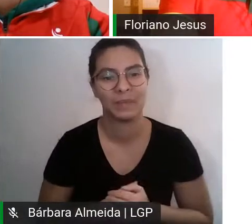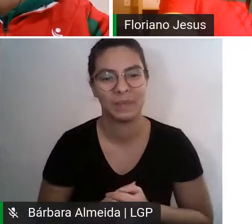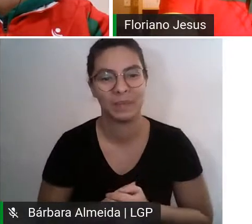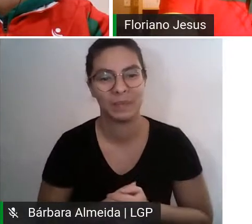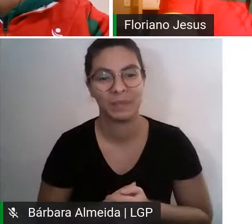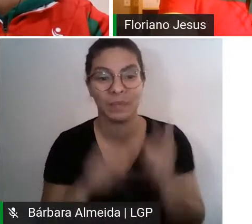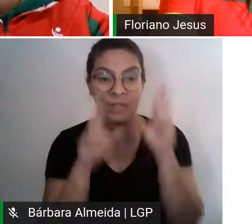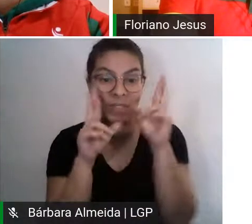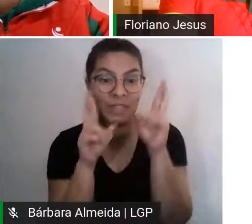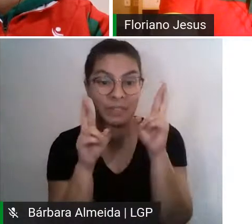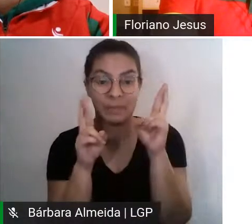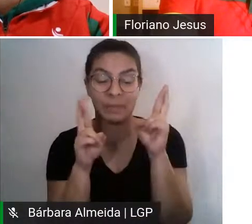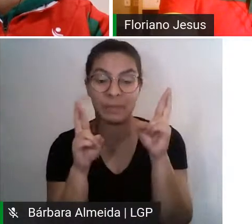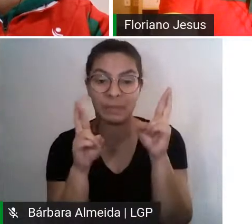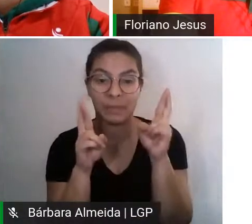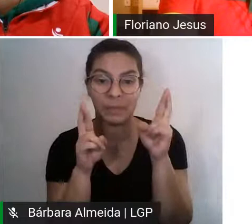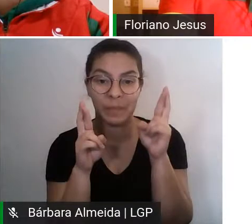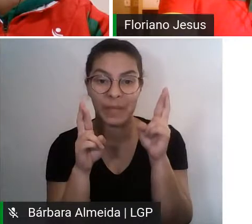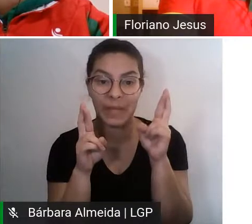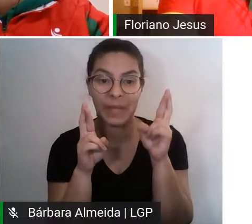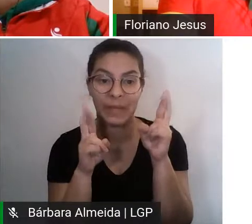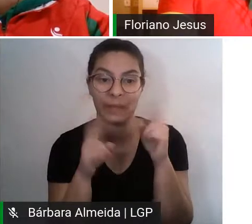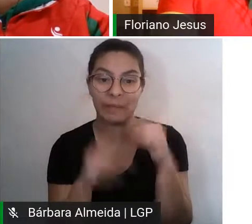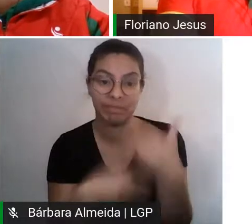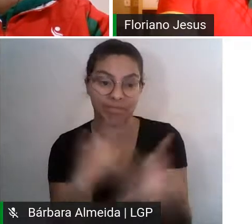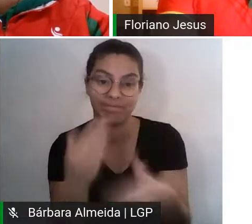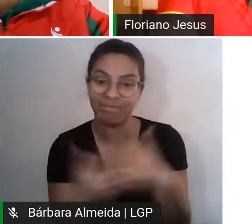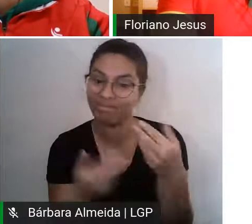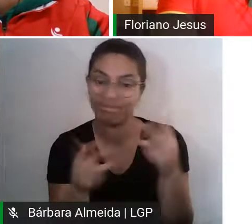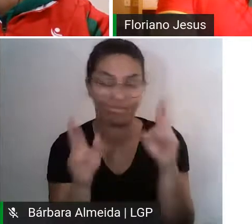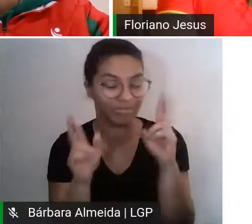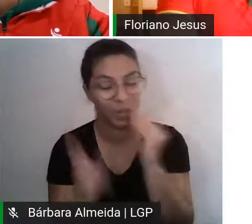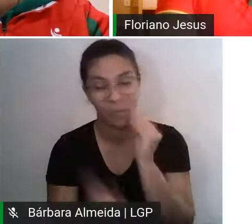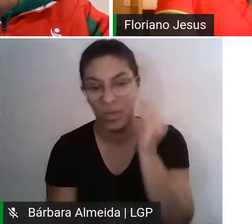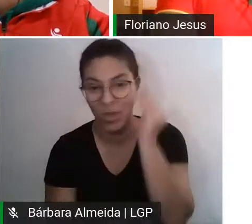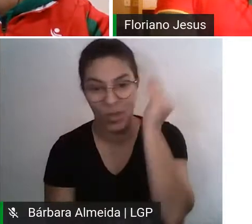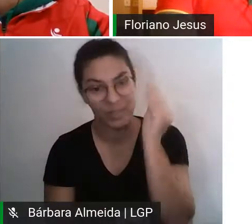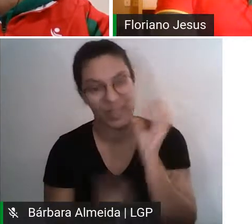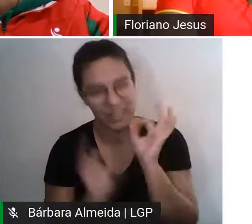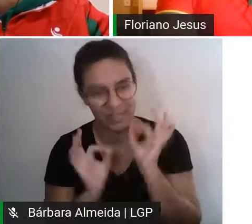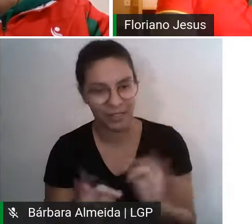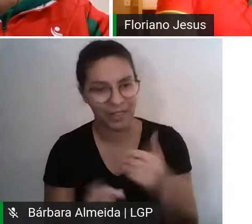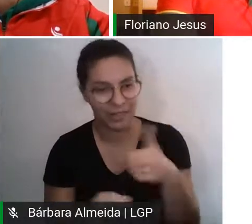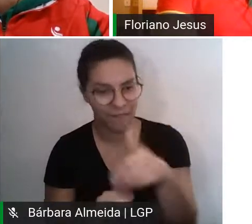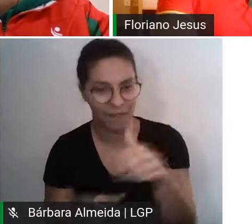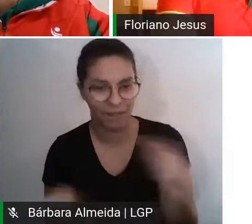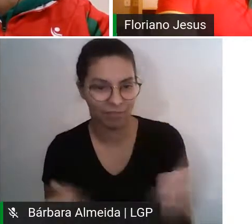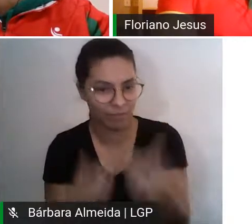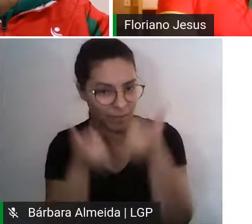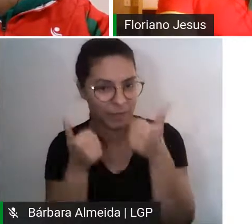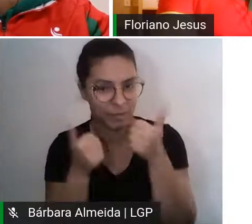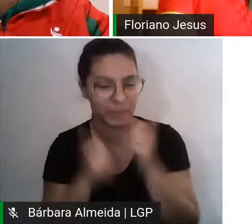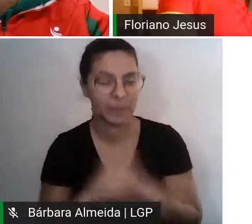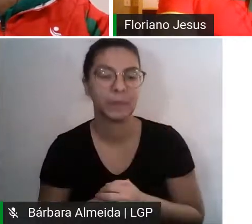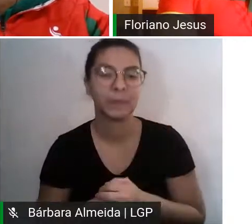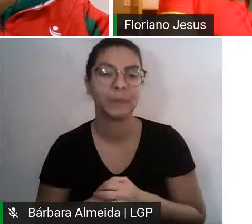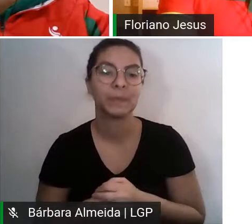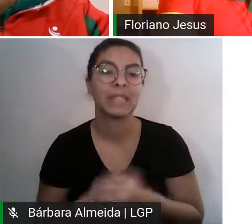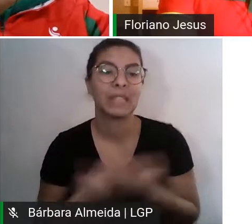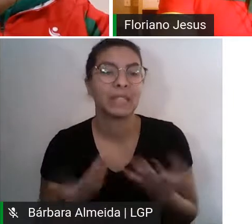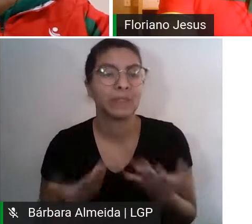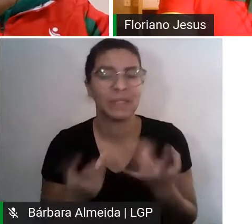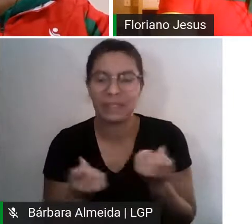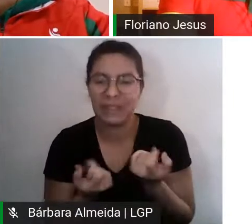Esperemos que as coisas corram pelo melhor, como certamente correrão. Infelizmente, estamos já